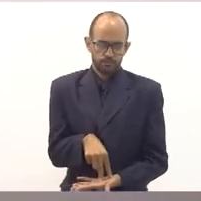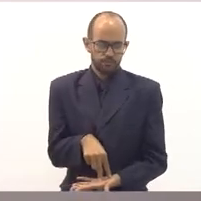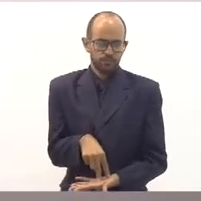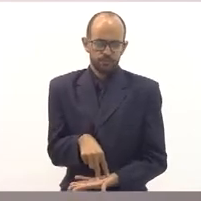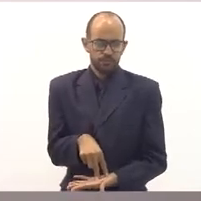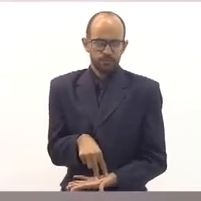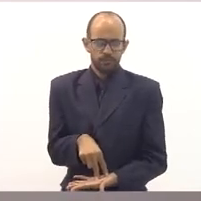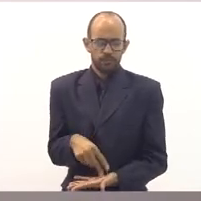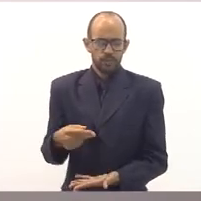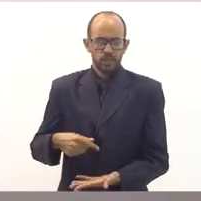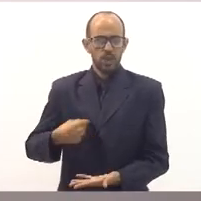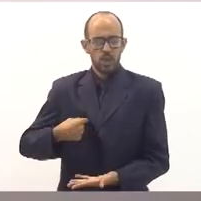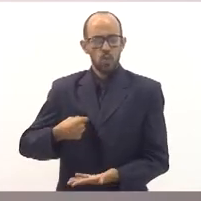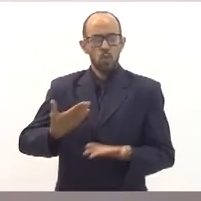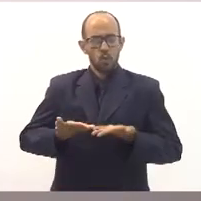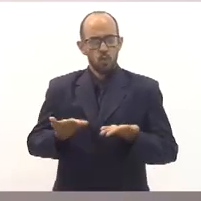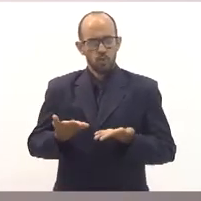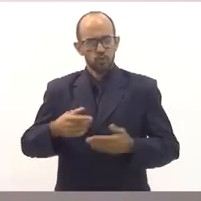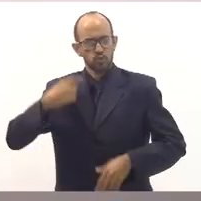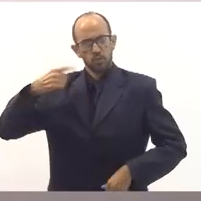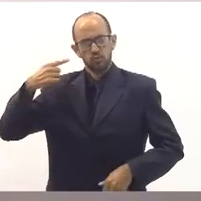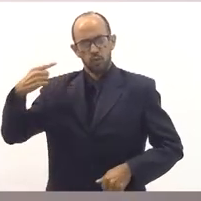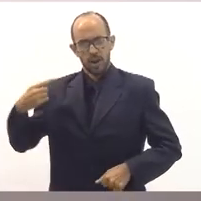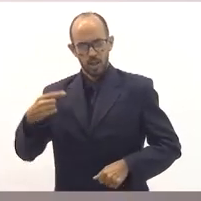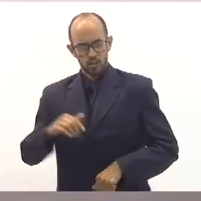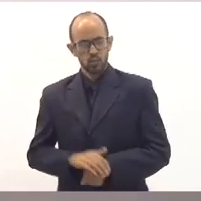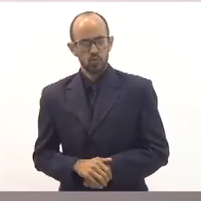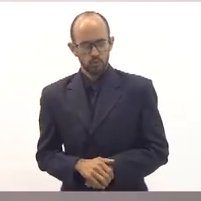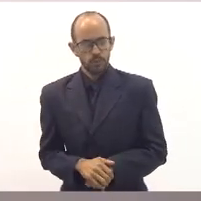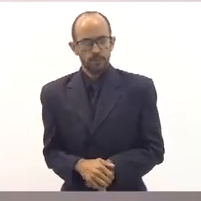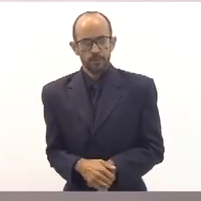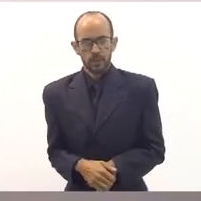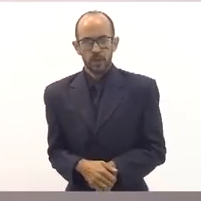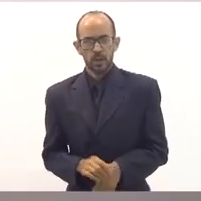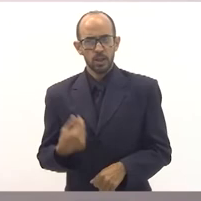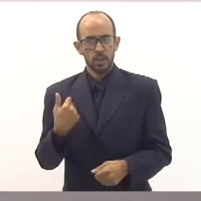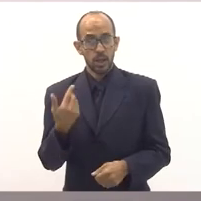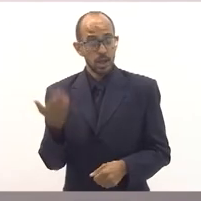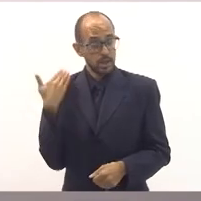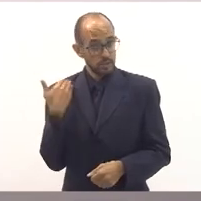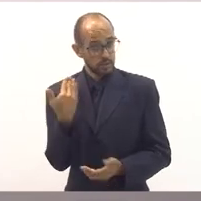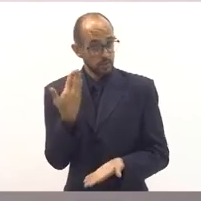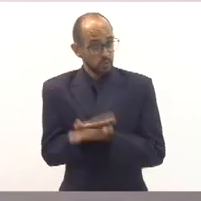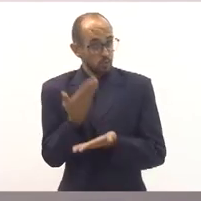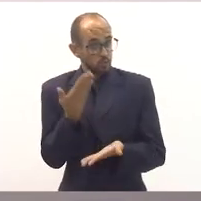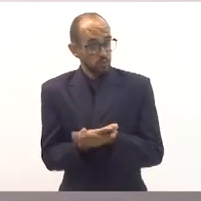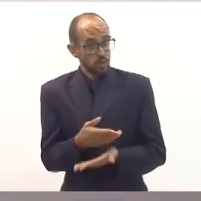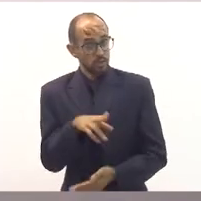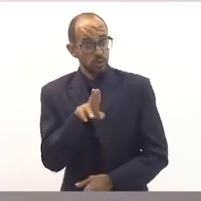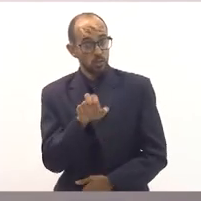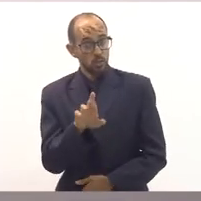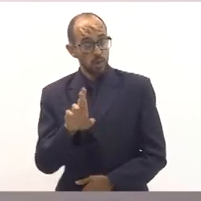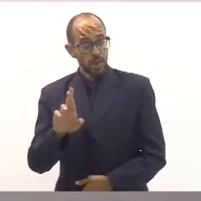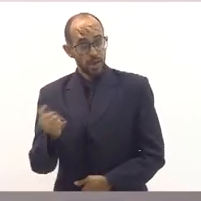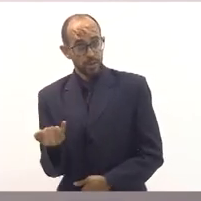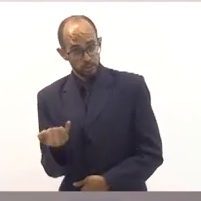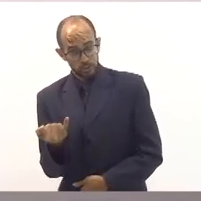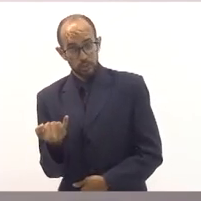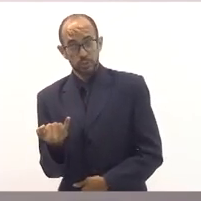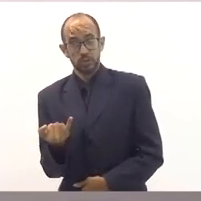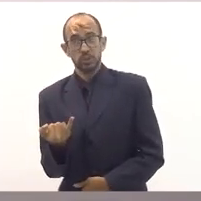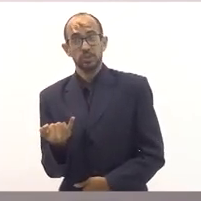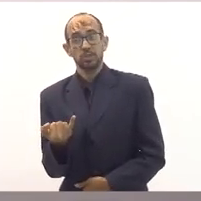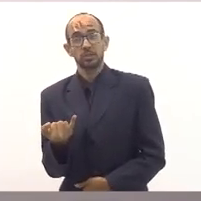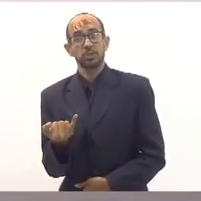falando enquanto advogado comecei com o link eu era um estudante da Faculdade de Direito da UERJ e